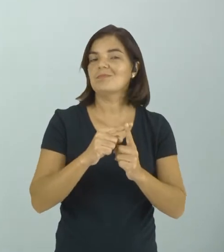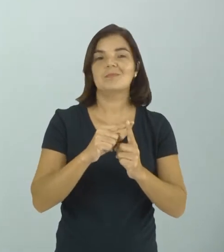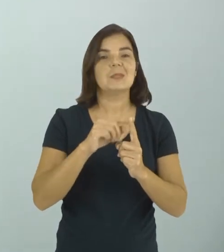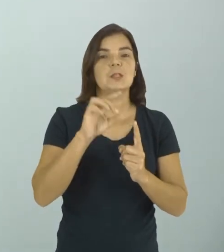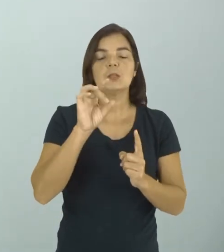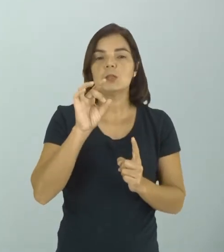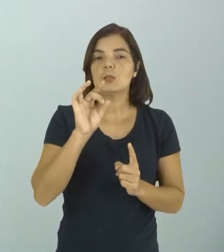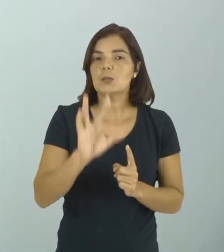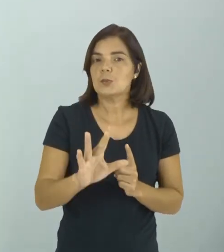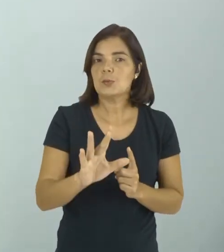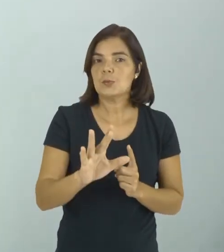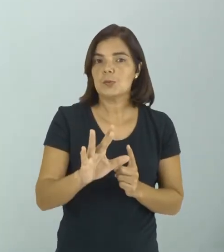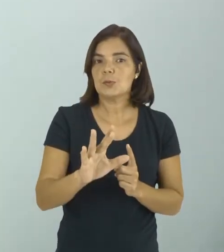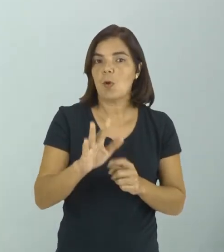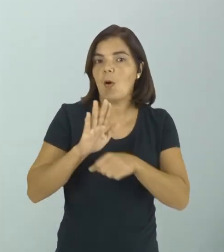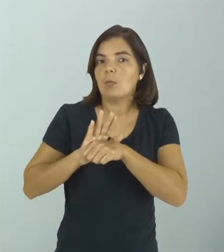estava